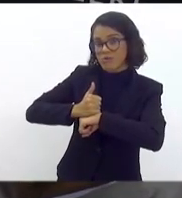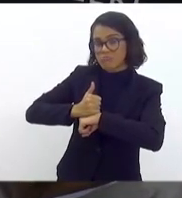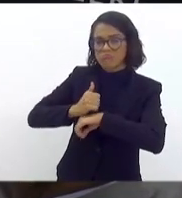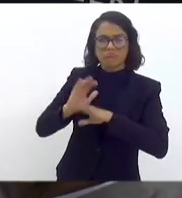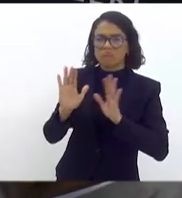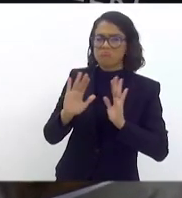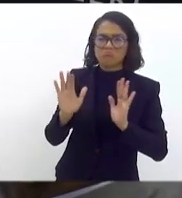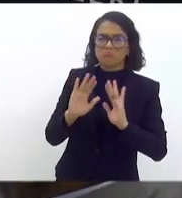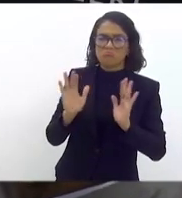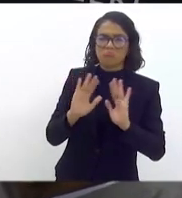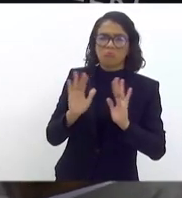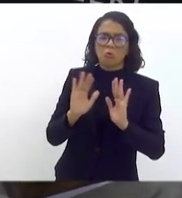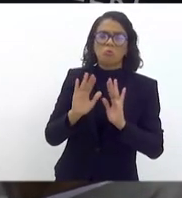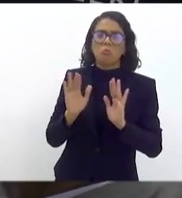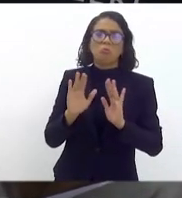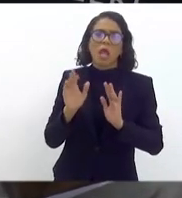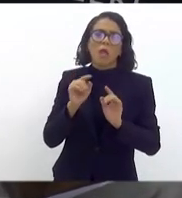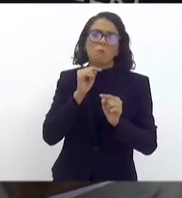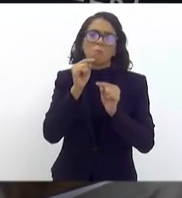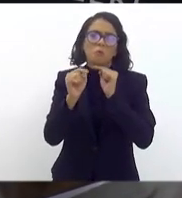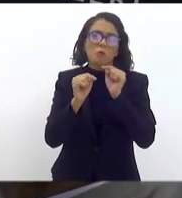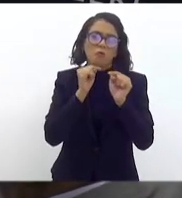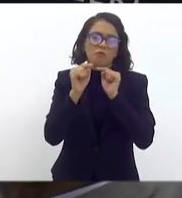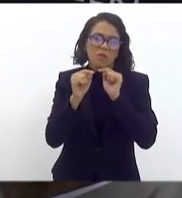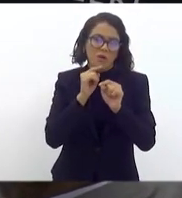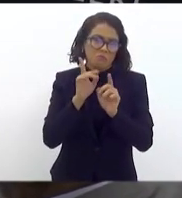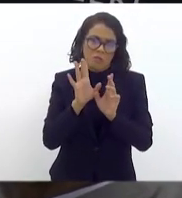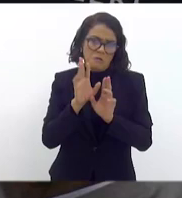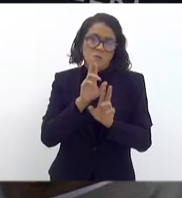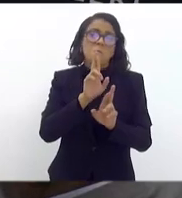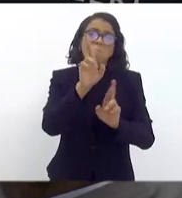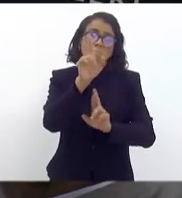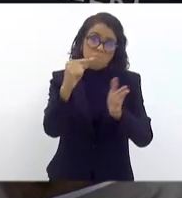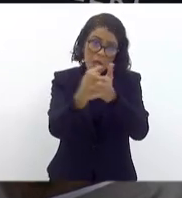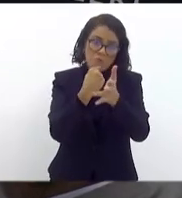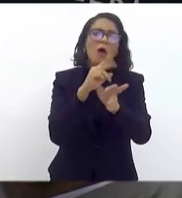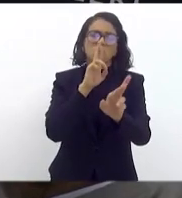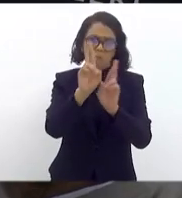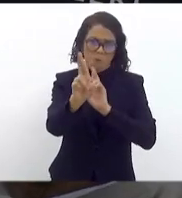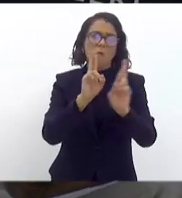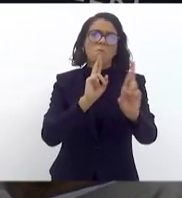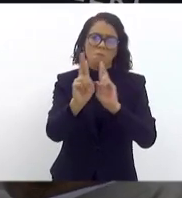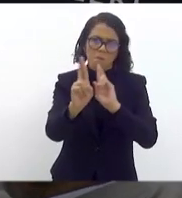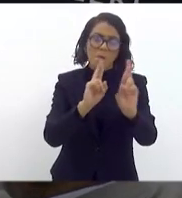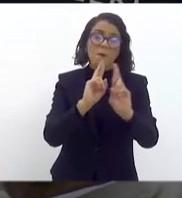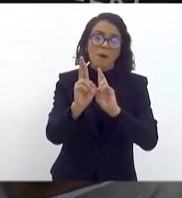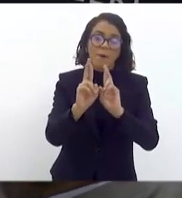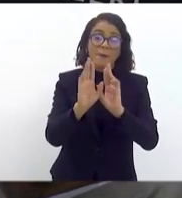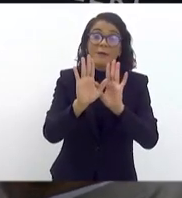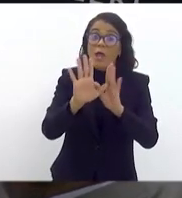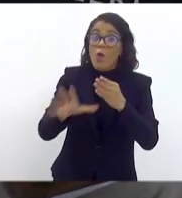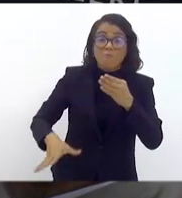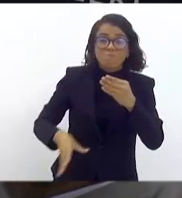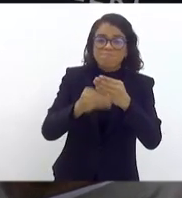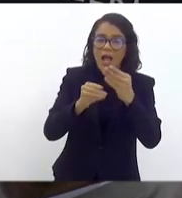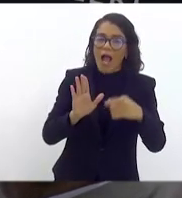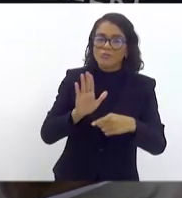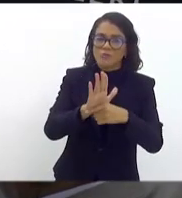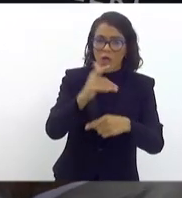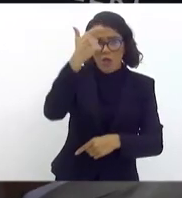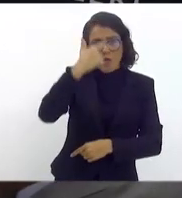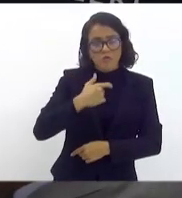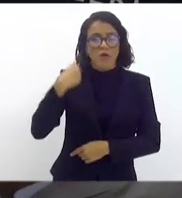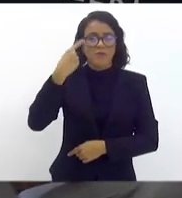não tenho nenhum óbice a responder o que quer que os senhores perguntem. Eu vim aqui para somar. Sou